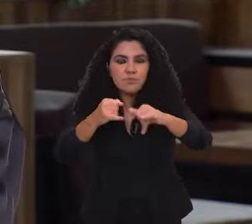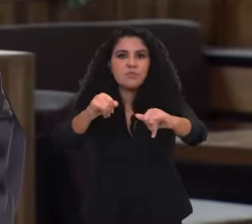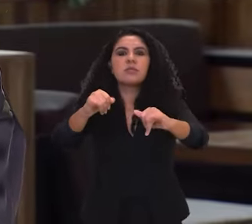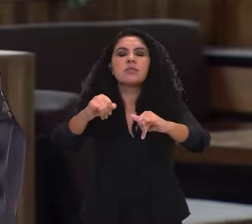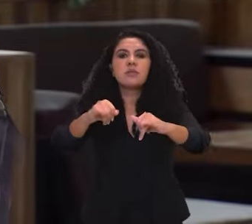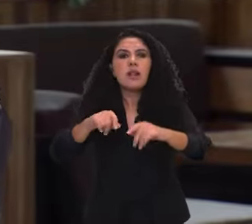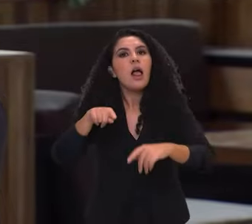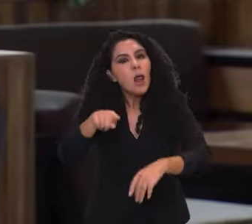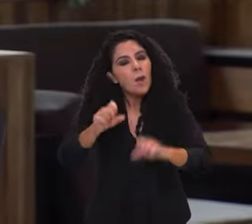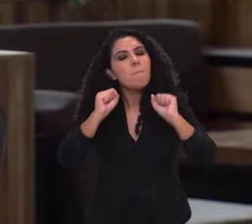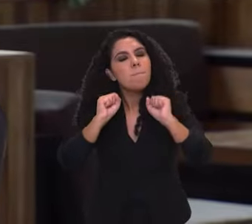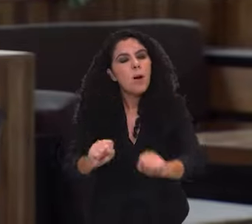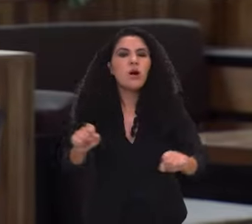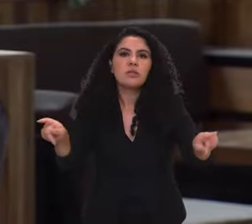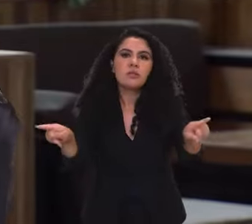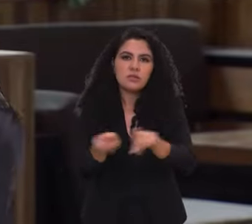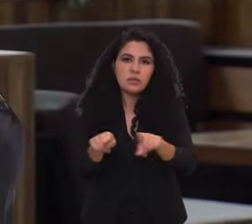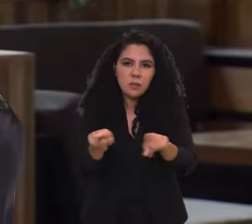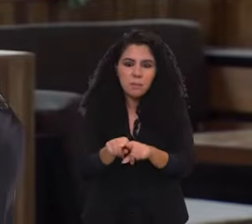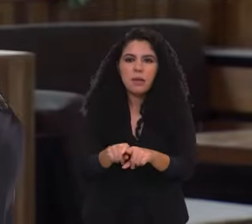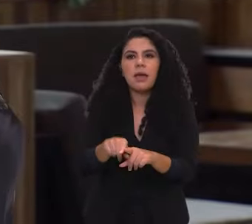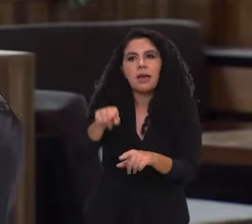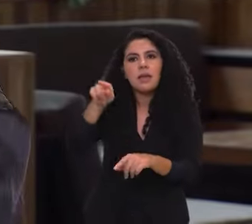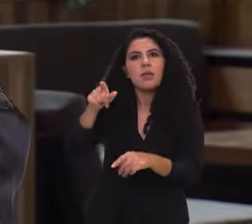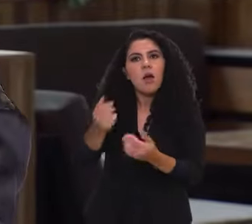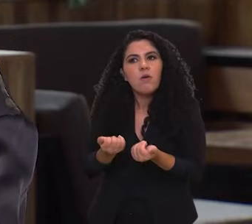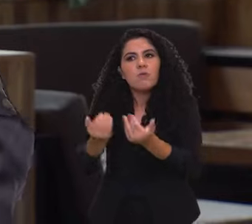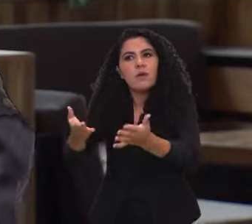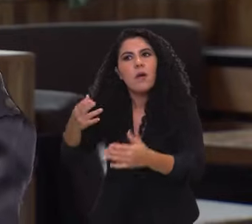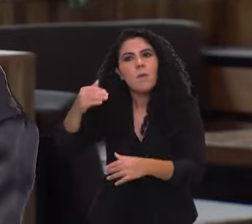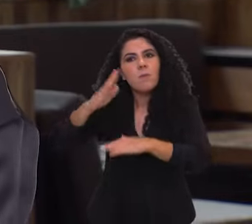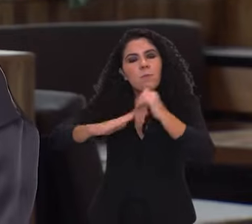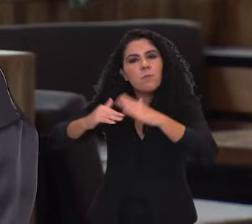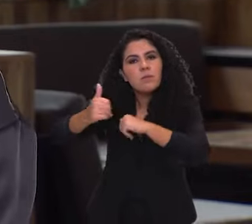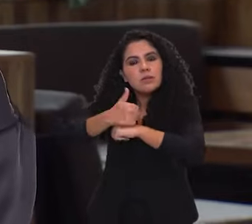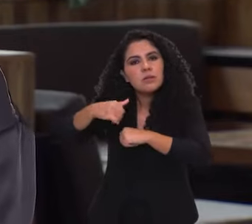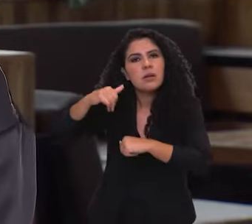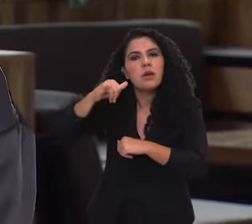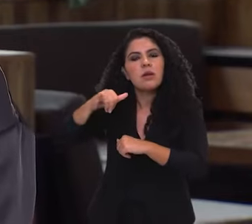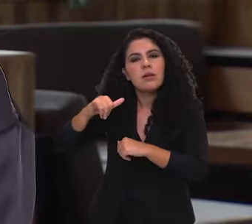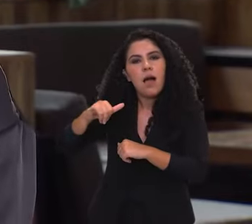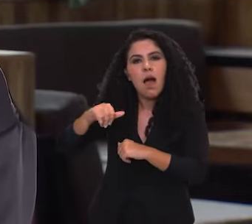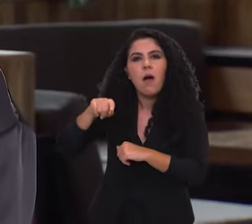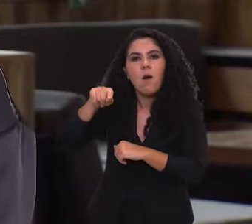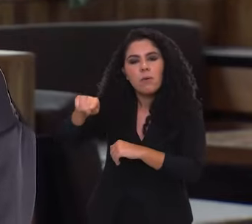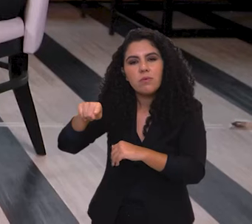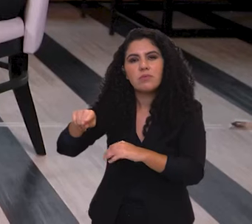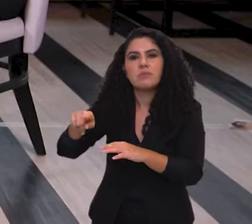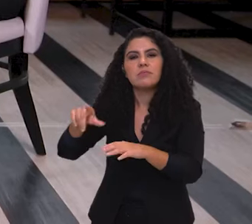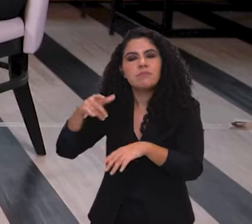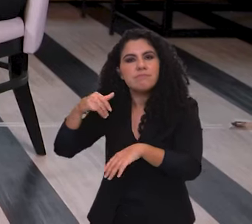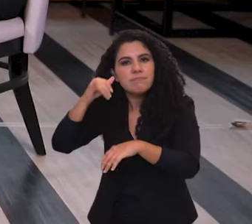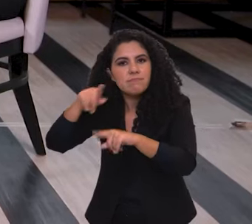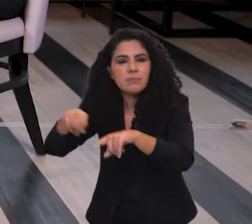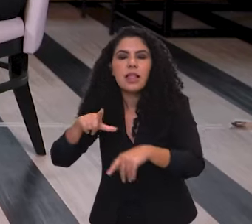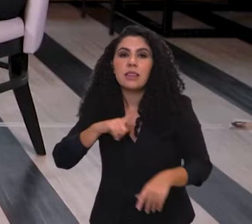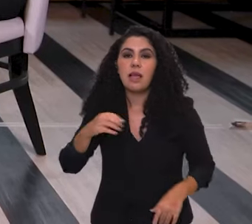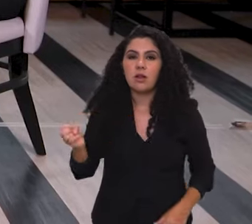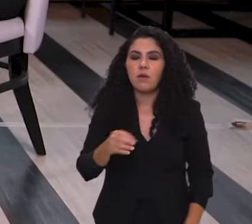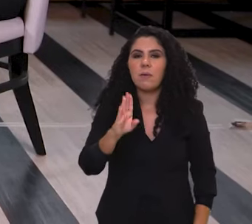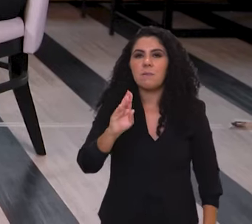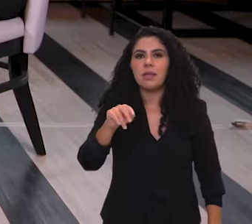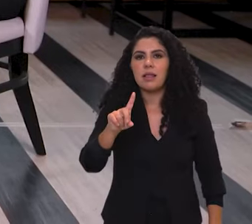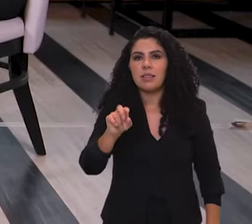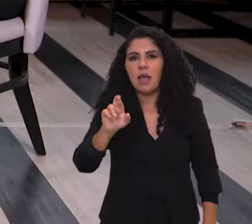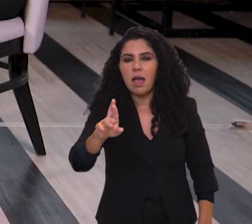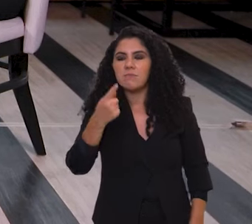pode também chegar ao pequeno produtor. Então, tem coisa boa sendo produzida. A gente tem a nova PNDR